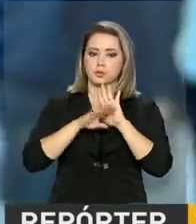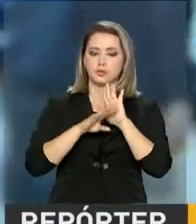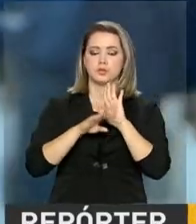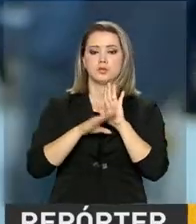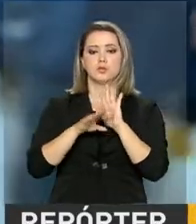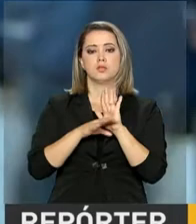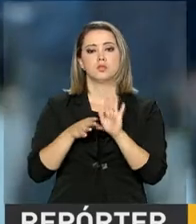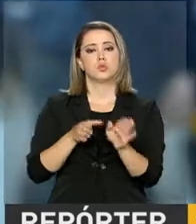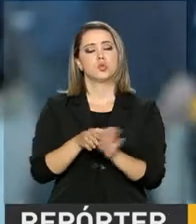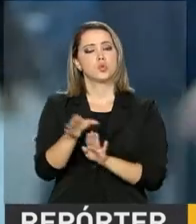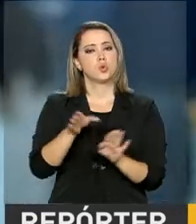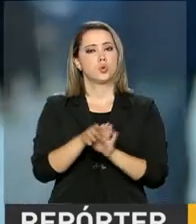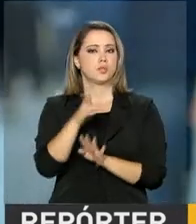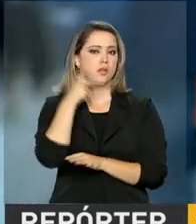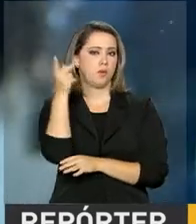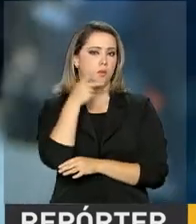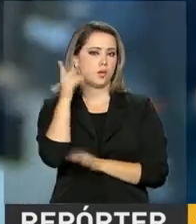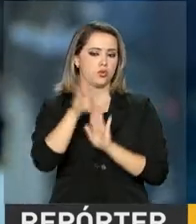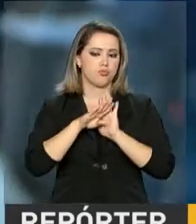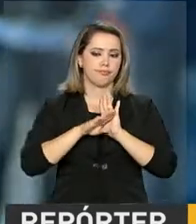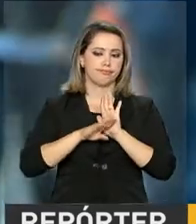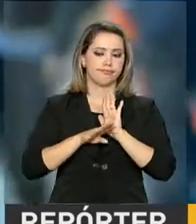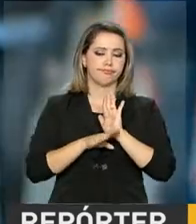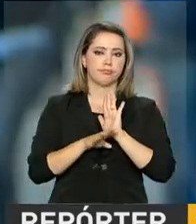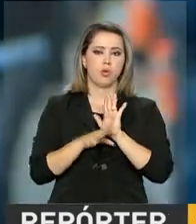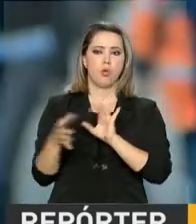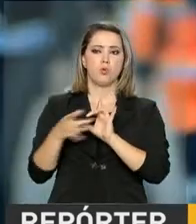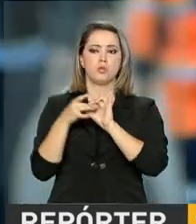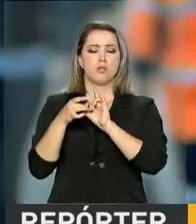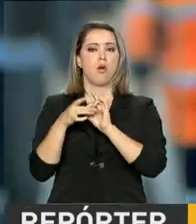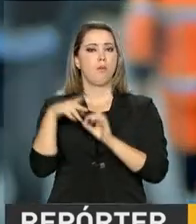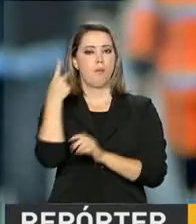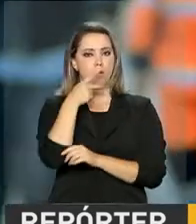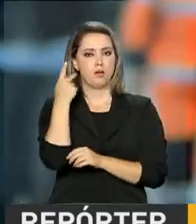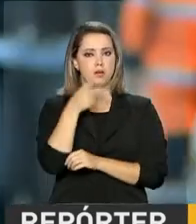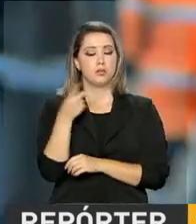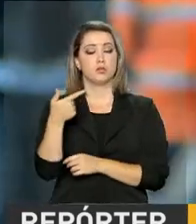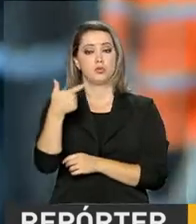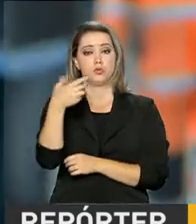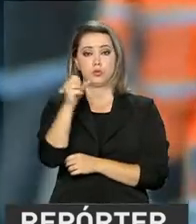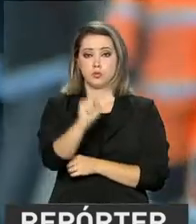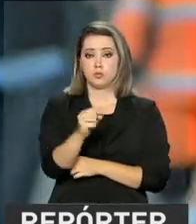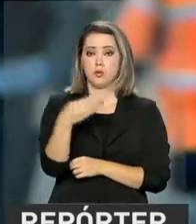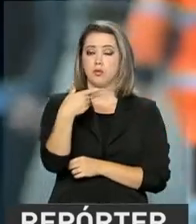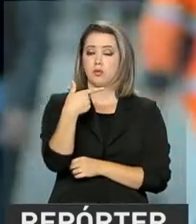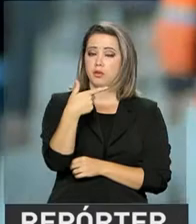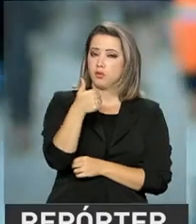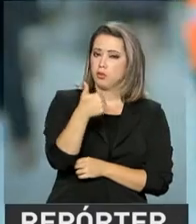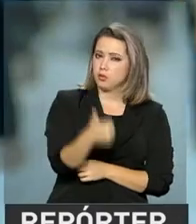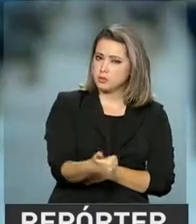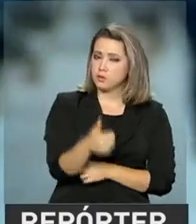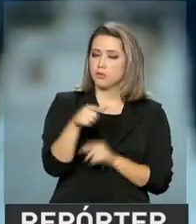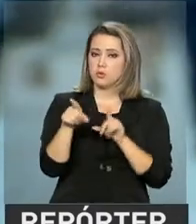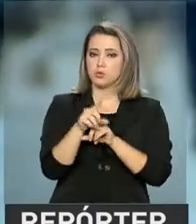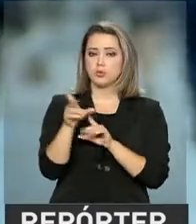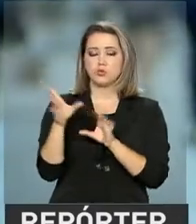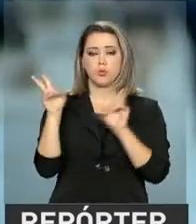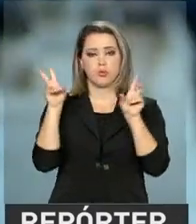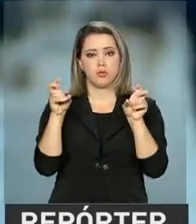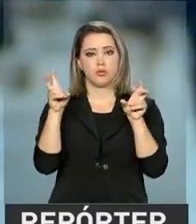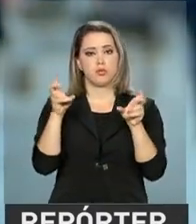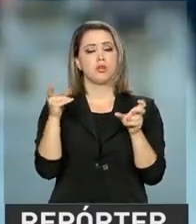consultas políticas a ser cumprido por brasil e rússia entre 2018 e 2020 e um sem temas bilaterais regionais